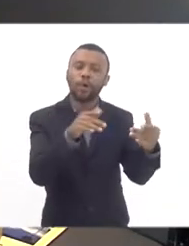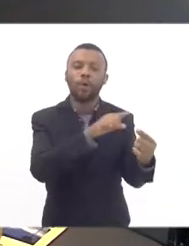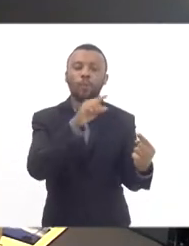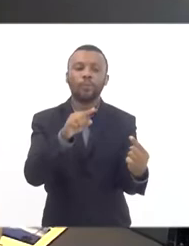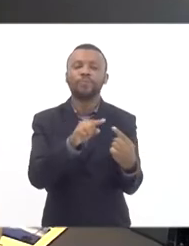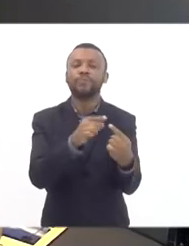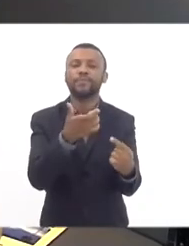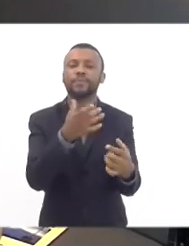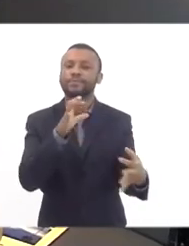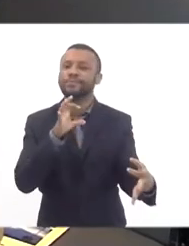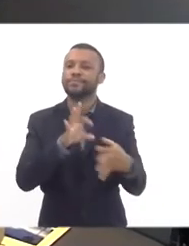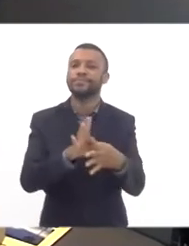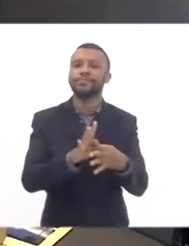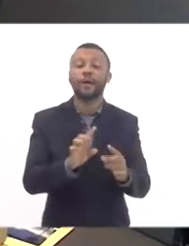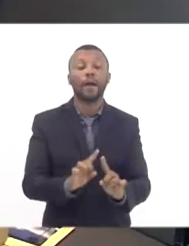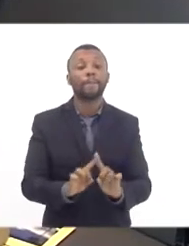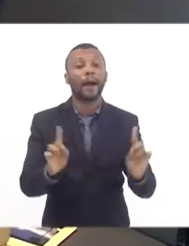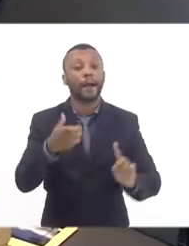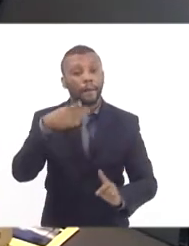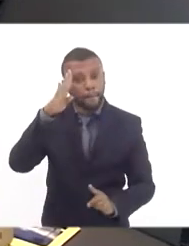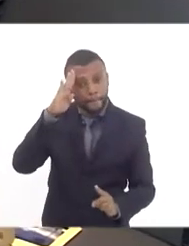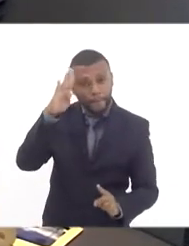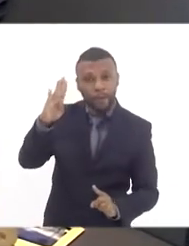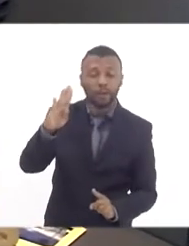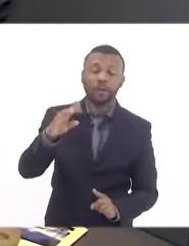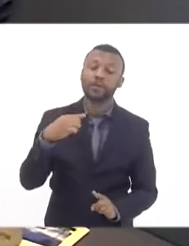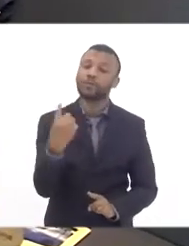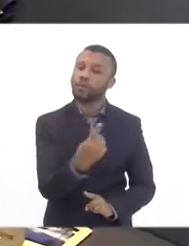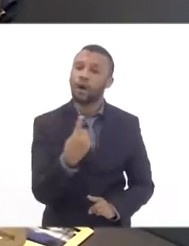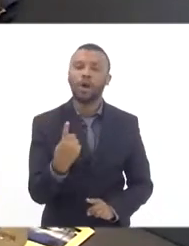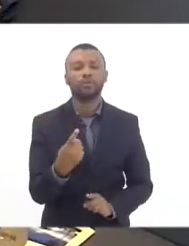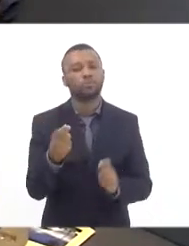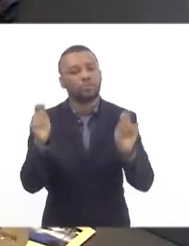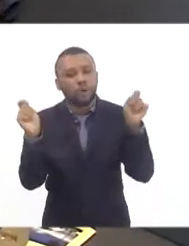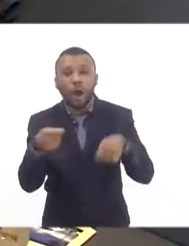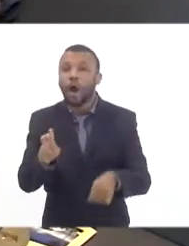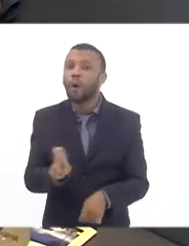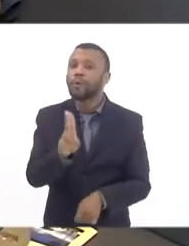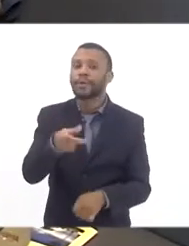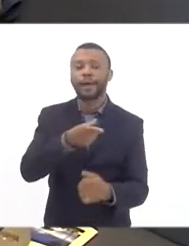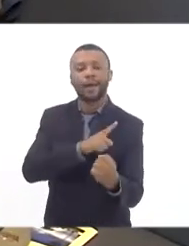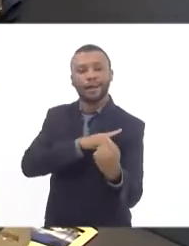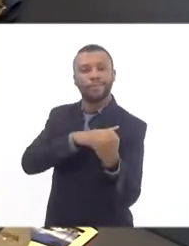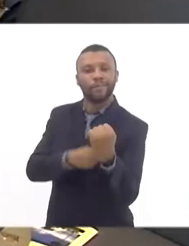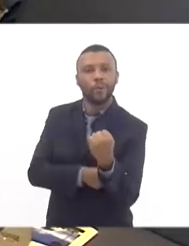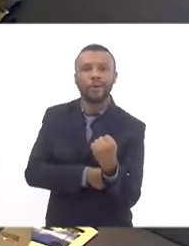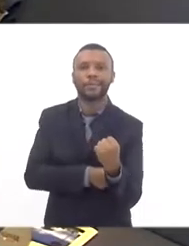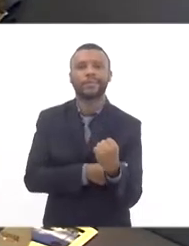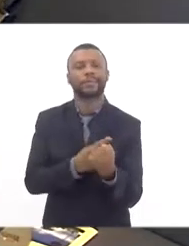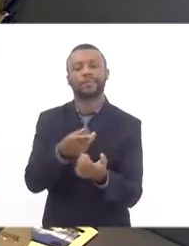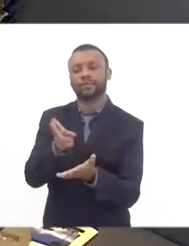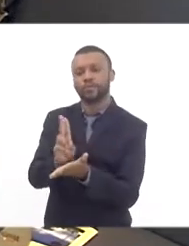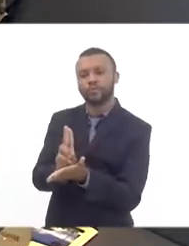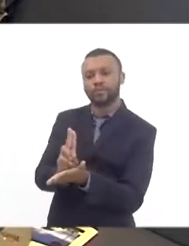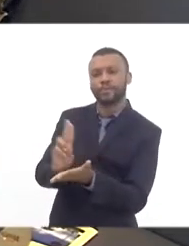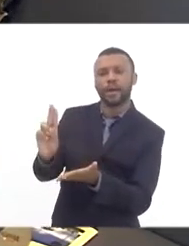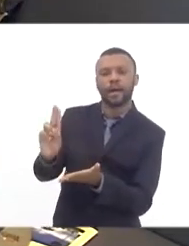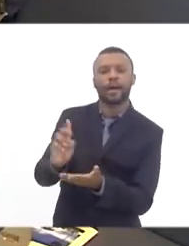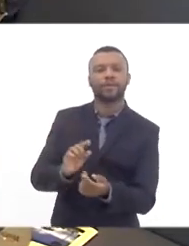conectar, mas, principalmente, que nós utilizemos a força que nós trazemos aqui, enquanto universidades,